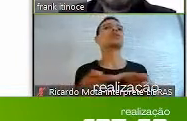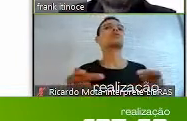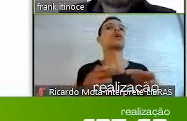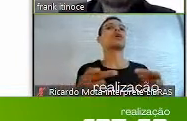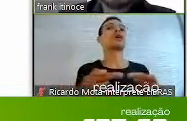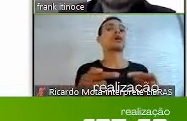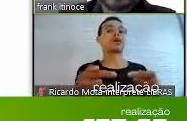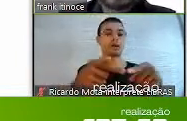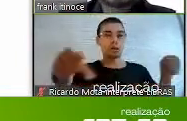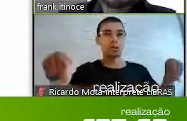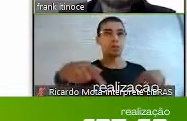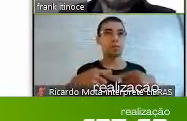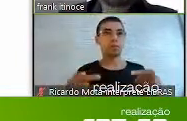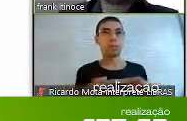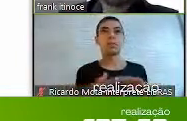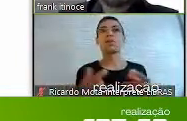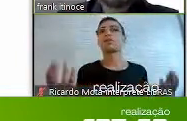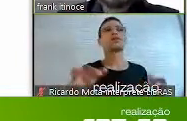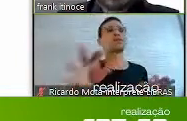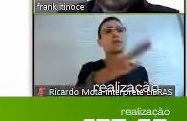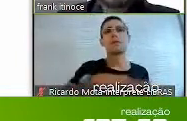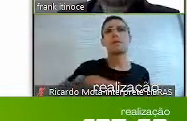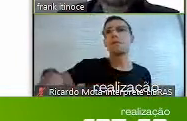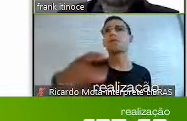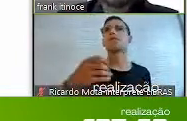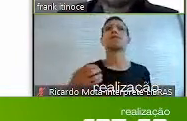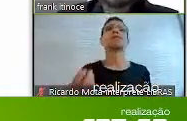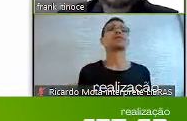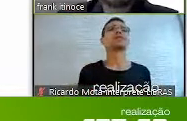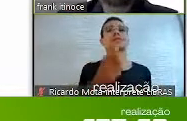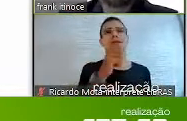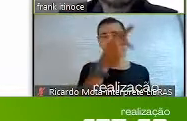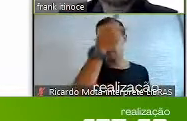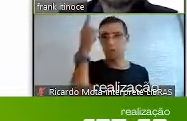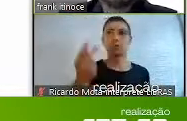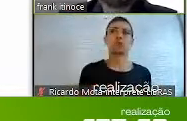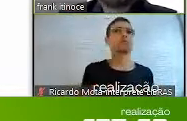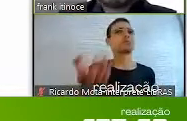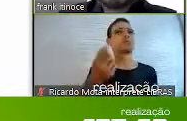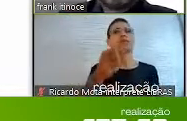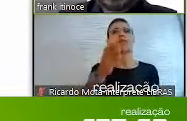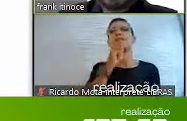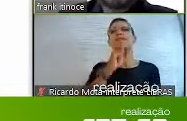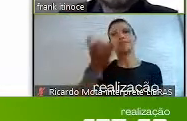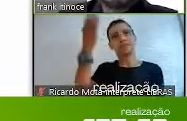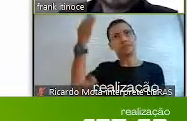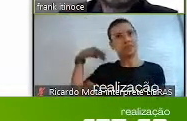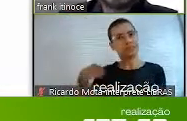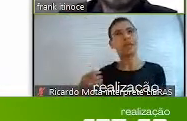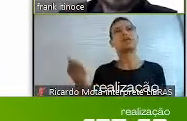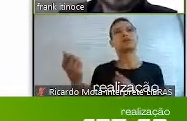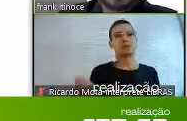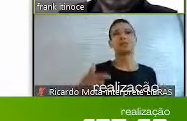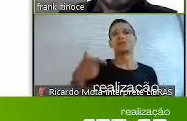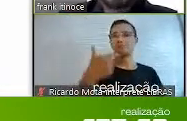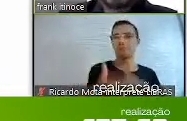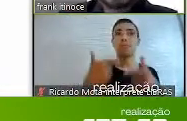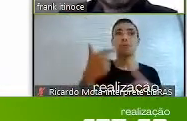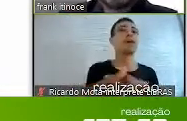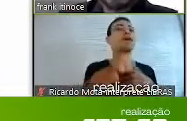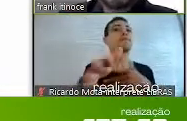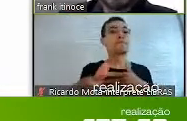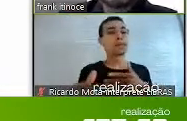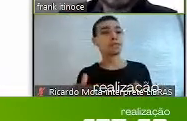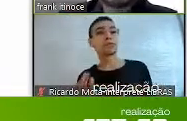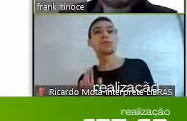com muitos veteranos do bombeiro, continuando ajudando a corporação por meio de outras atividades aí. Depois, se